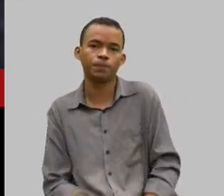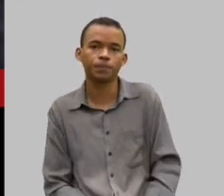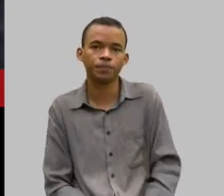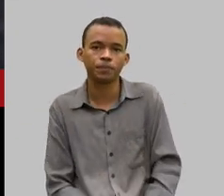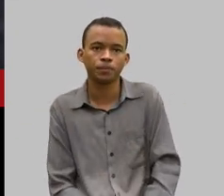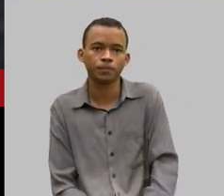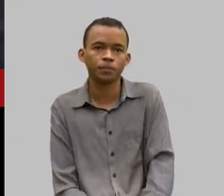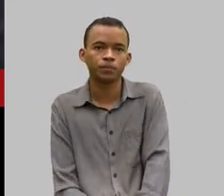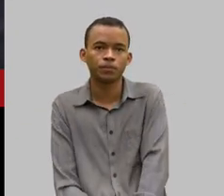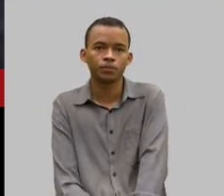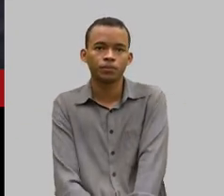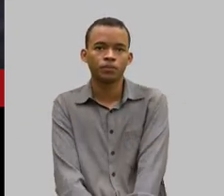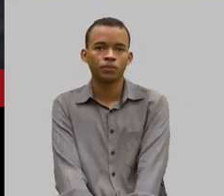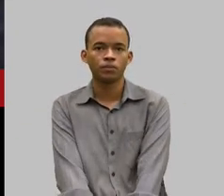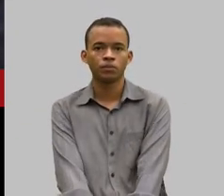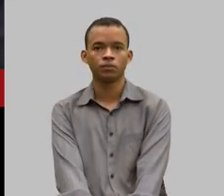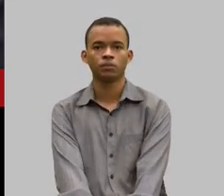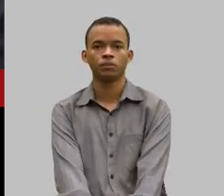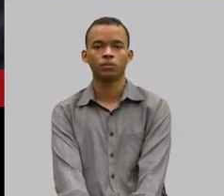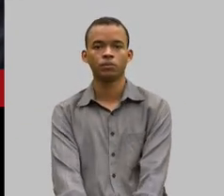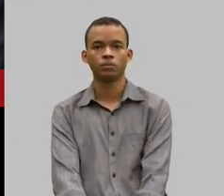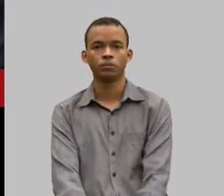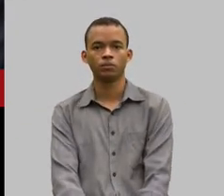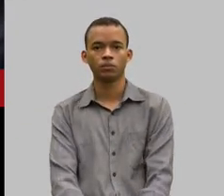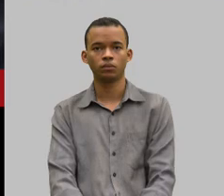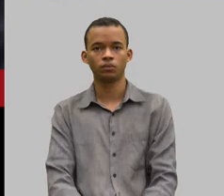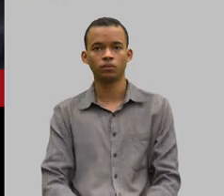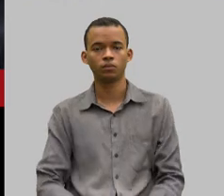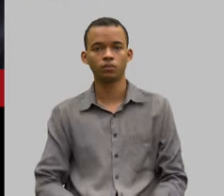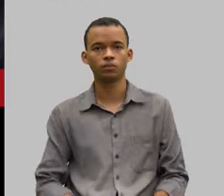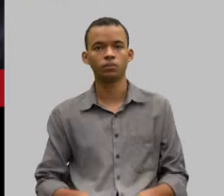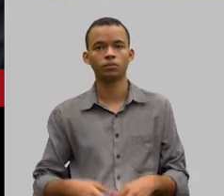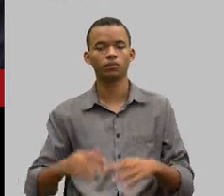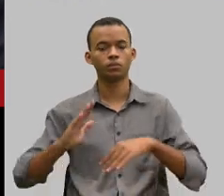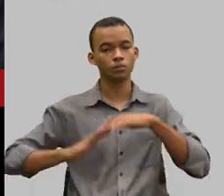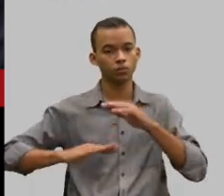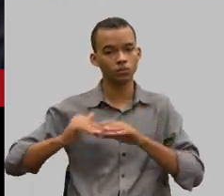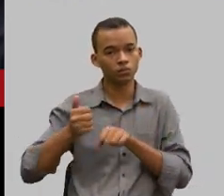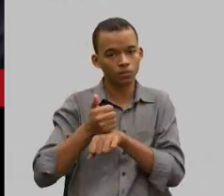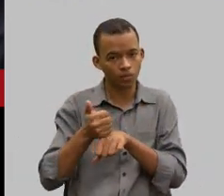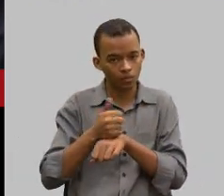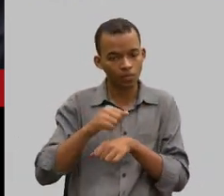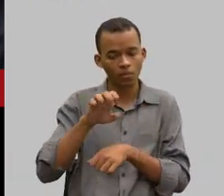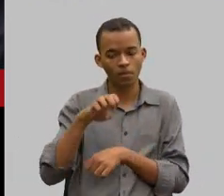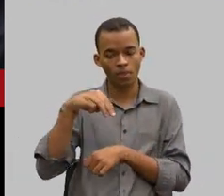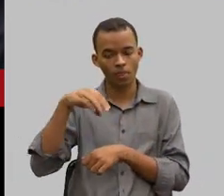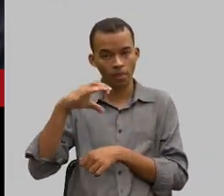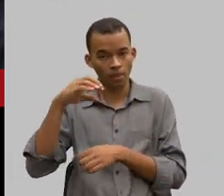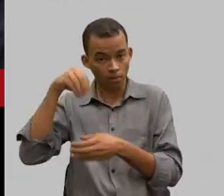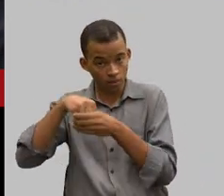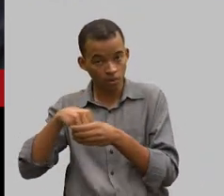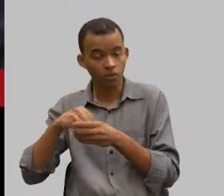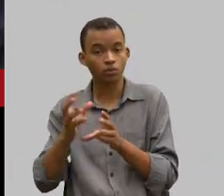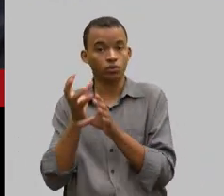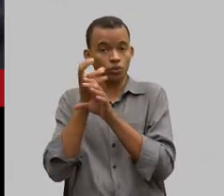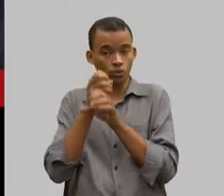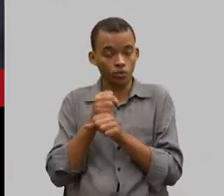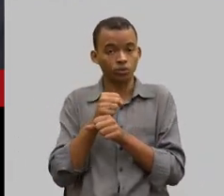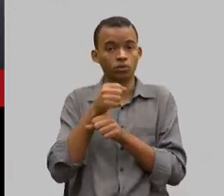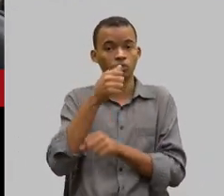eh sobre a negociação quantitativo de servidores hoje da EMC nós temos